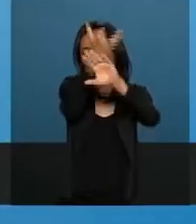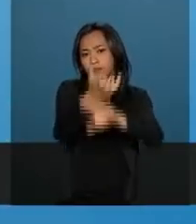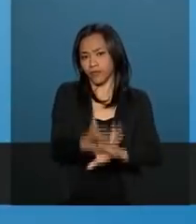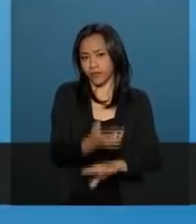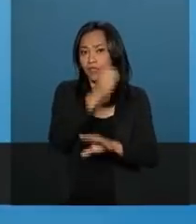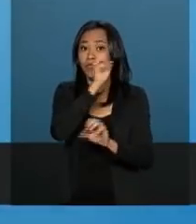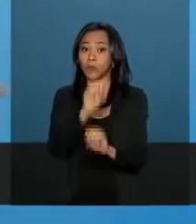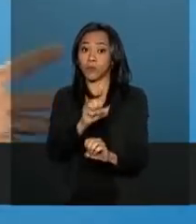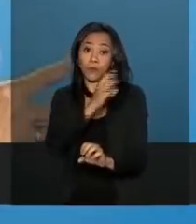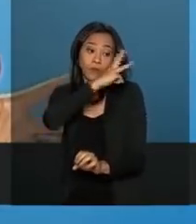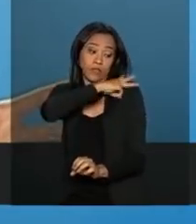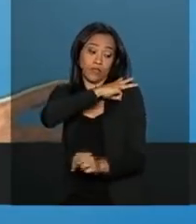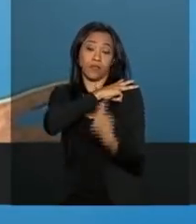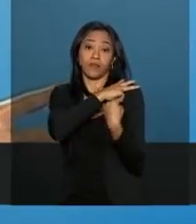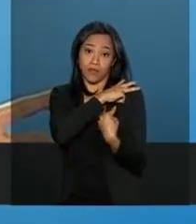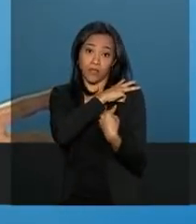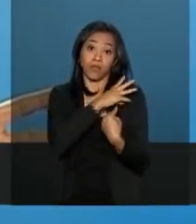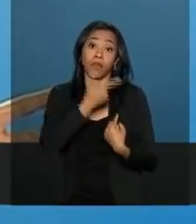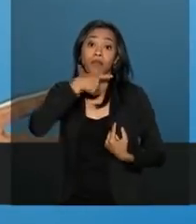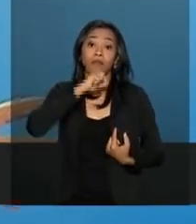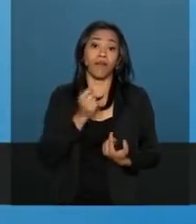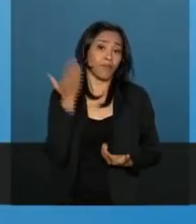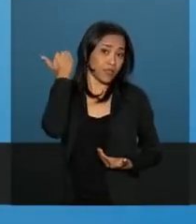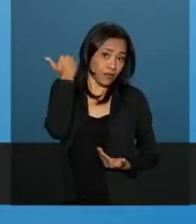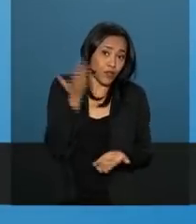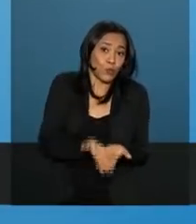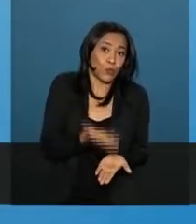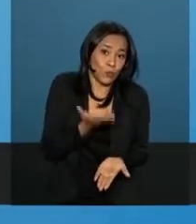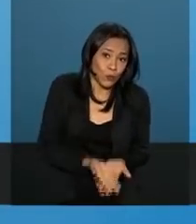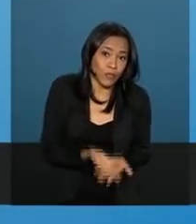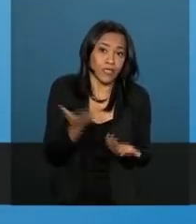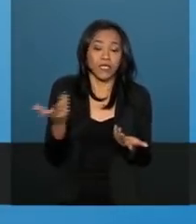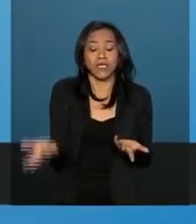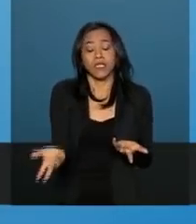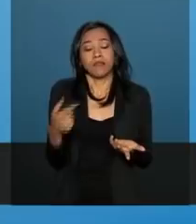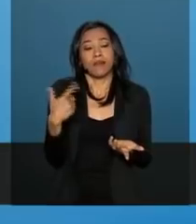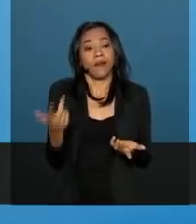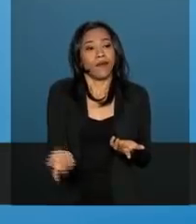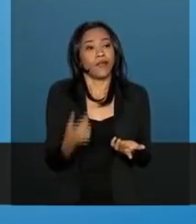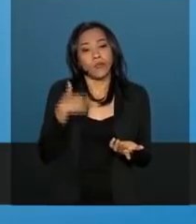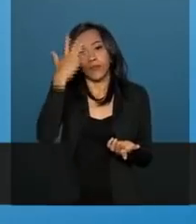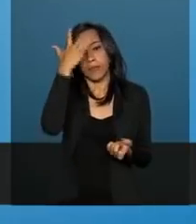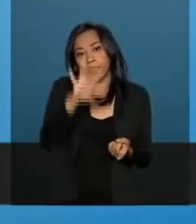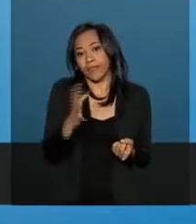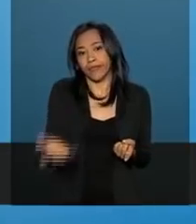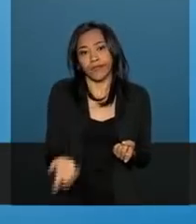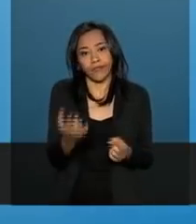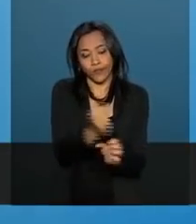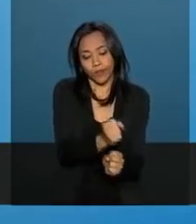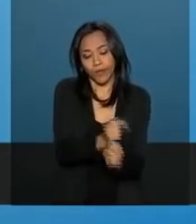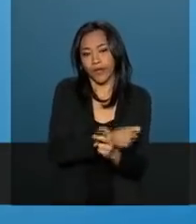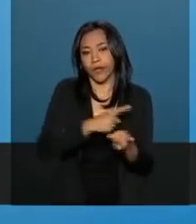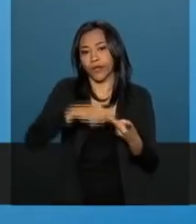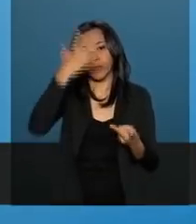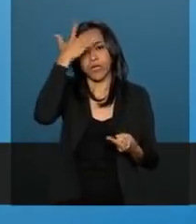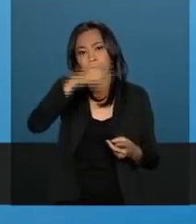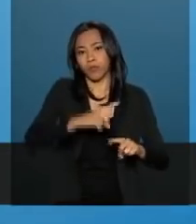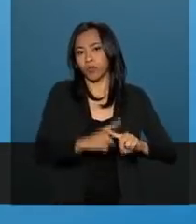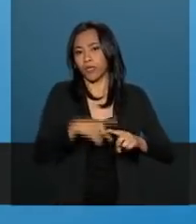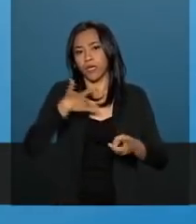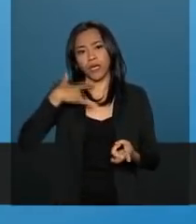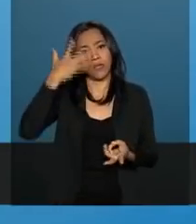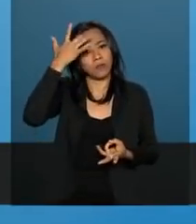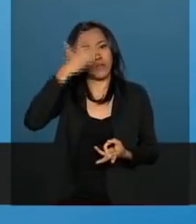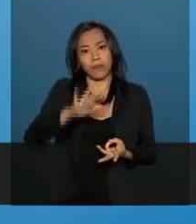que quem estava no ensino médio não sabia somar, multiplicar, não